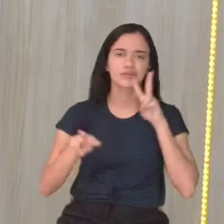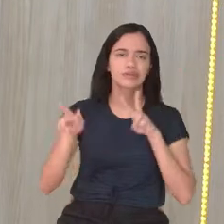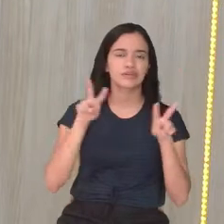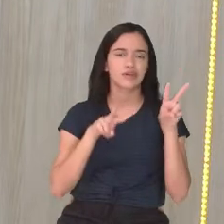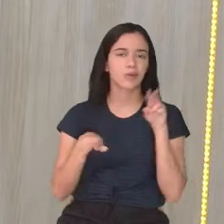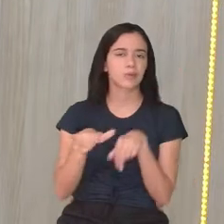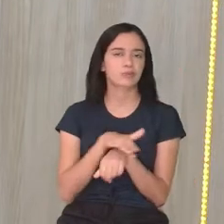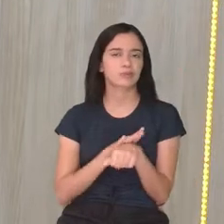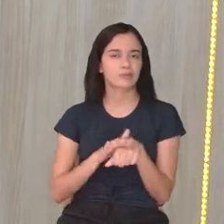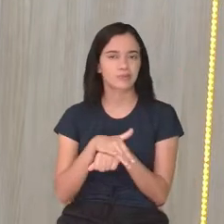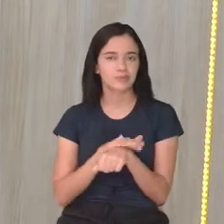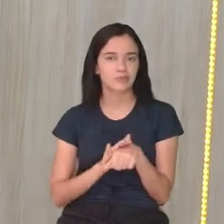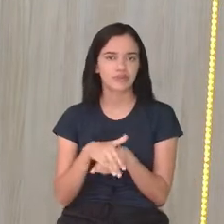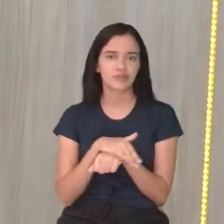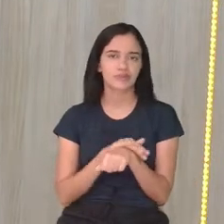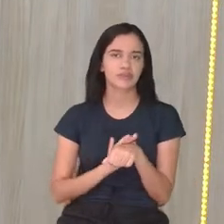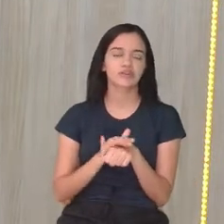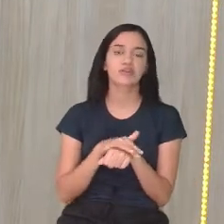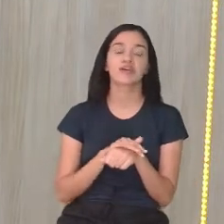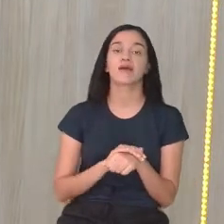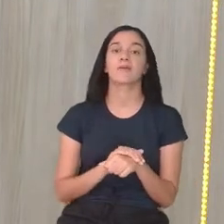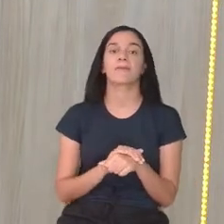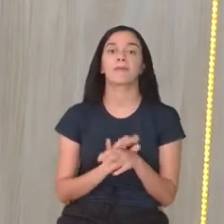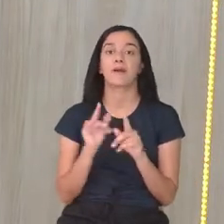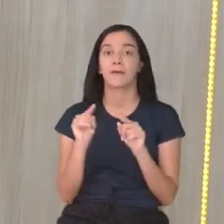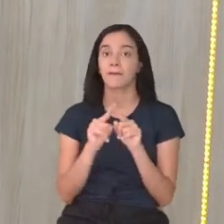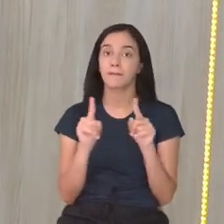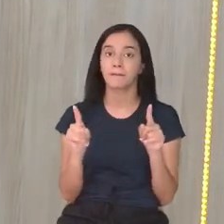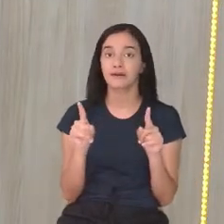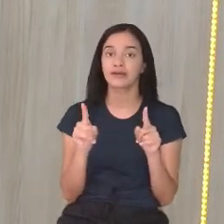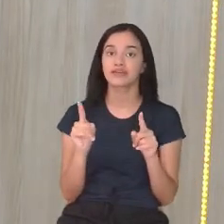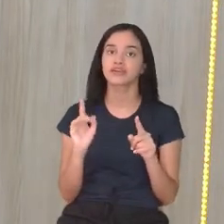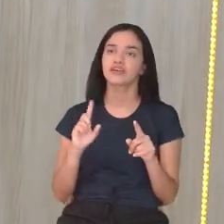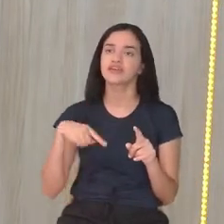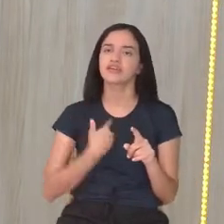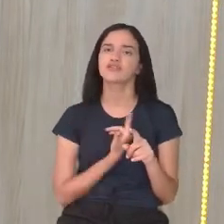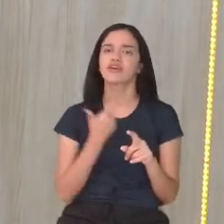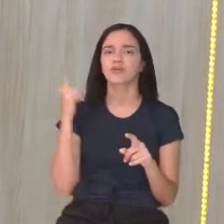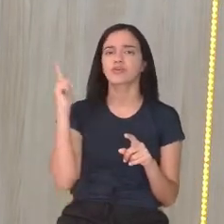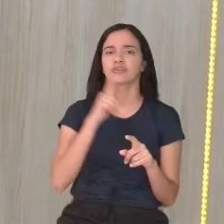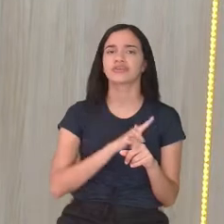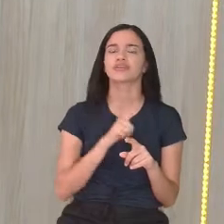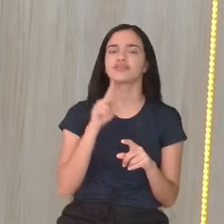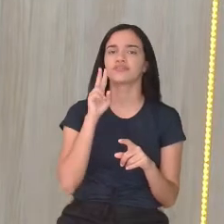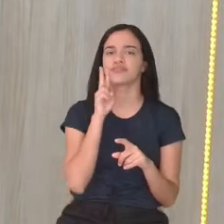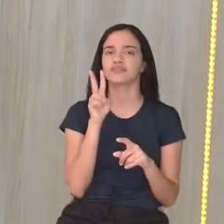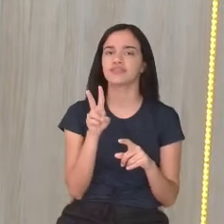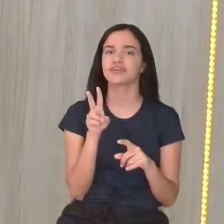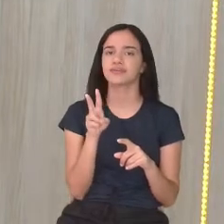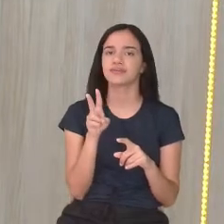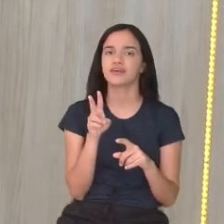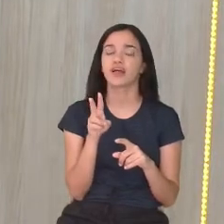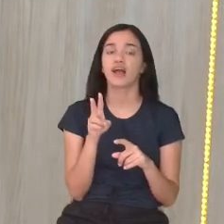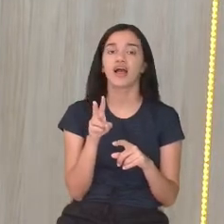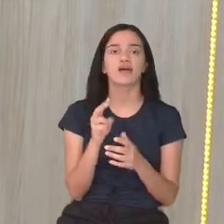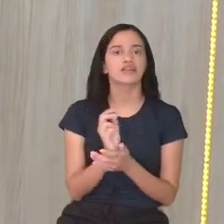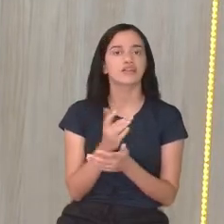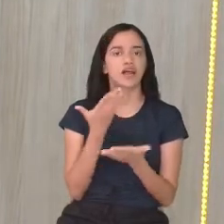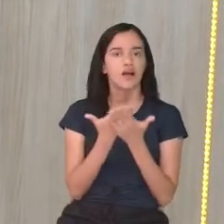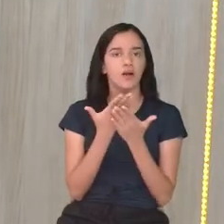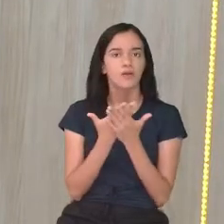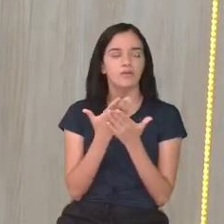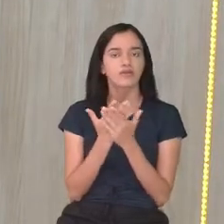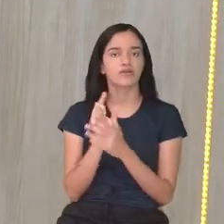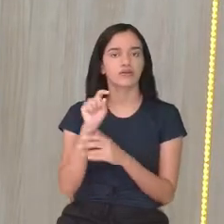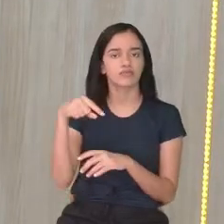Isso. conversar, né? Faz parte também. Mas é isso. A gente vai conseguir ver. E aí já na próxima aula, já vou